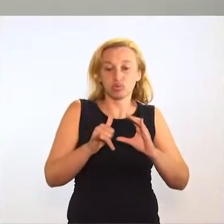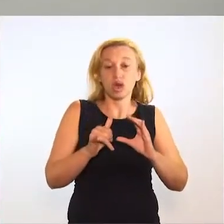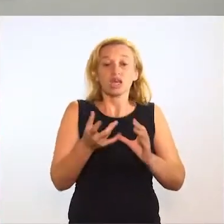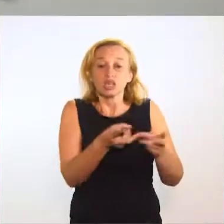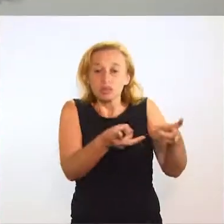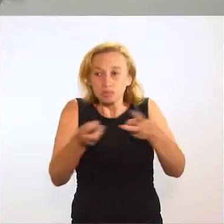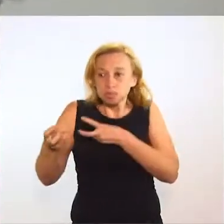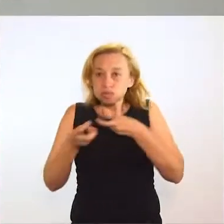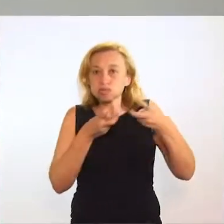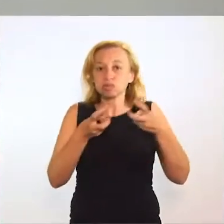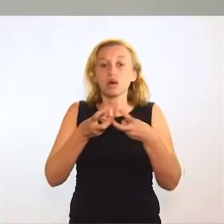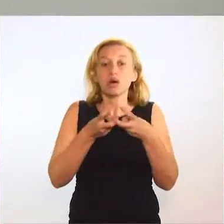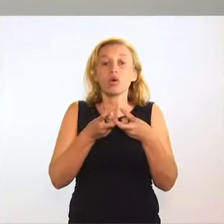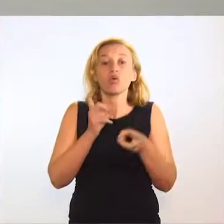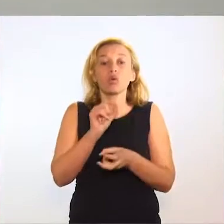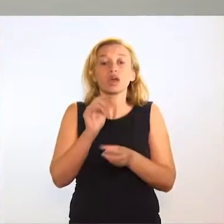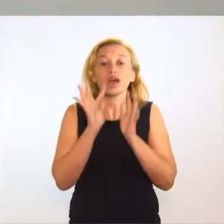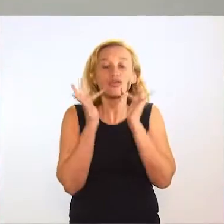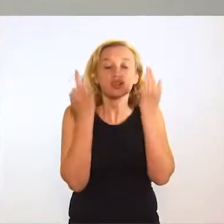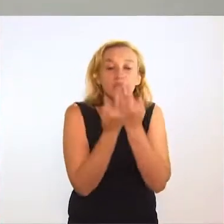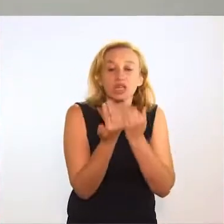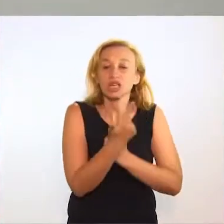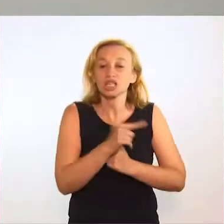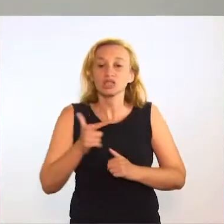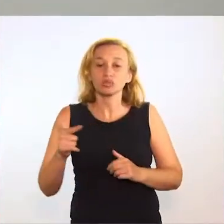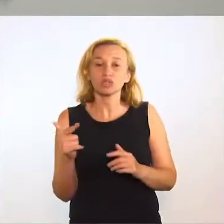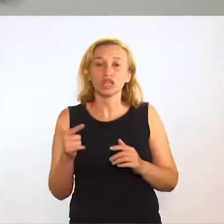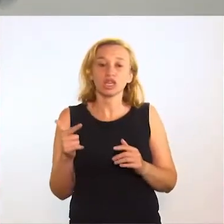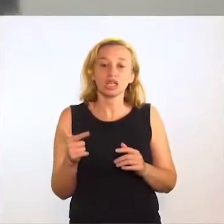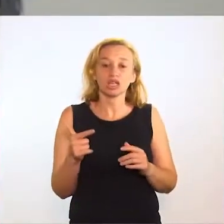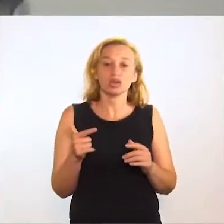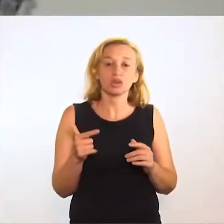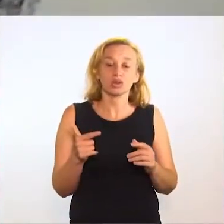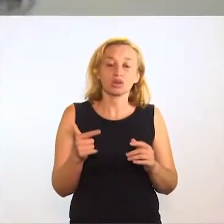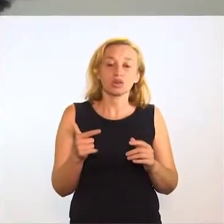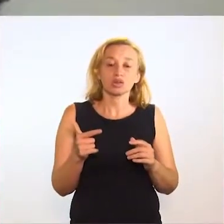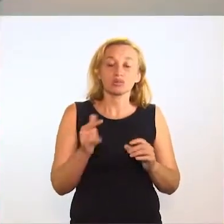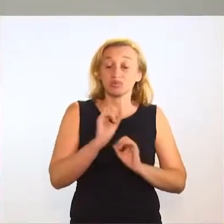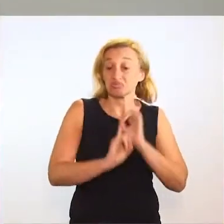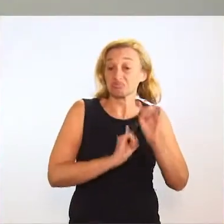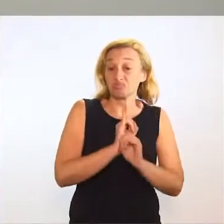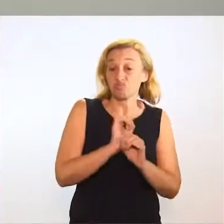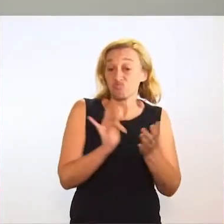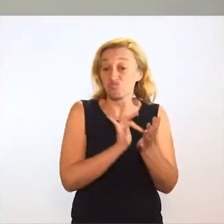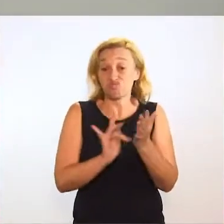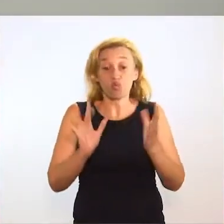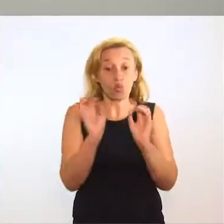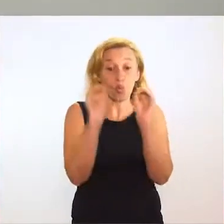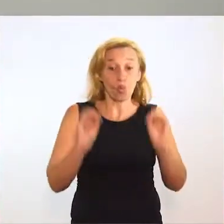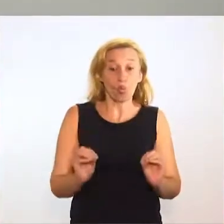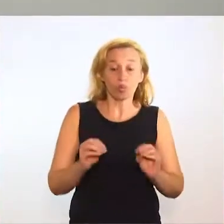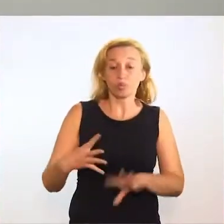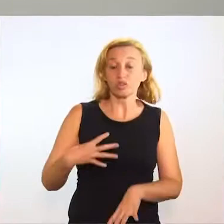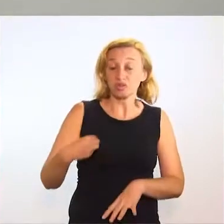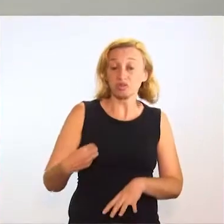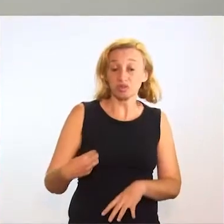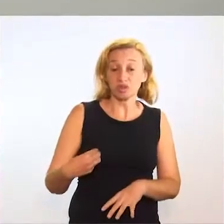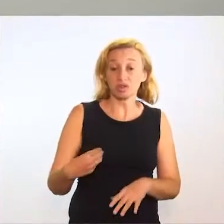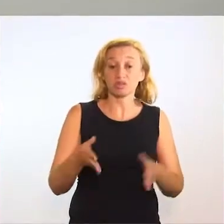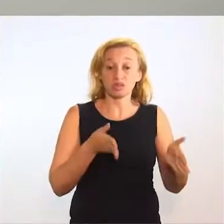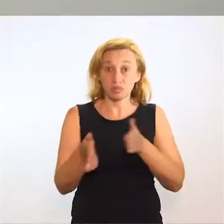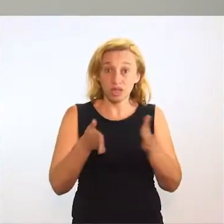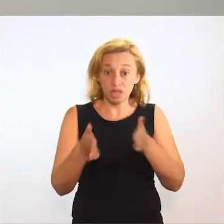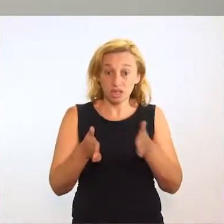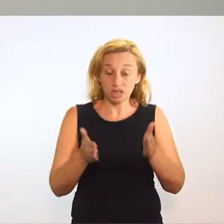WhatsApp. E a gente percebeu que as famílias que não tinham, a mulher que não tinha, que estava lá, que a gente tinha que acessar ela, o filho que estava em